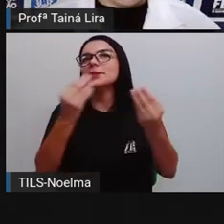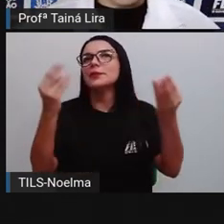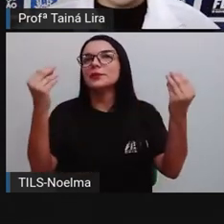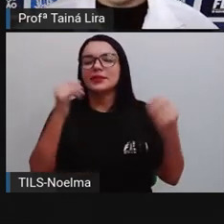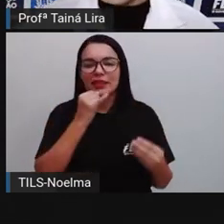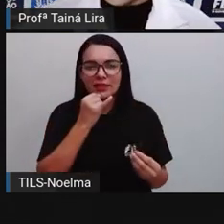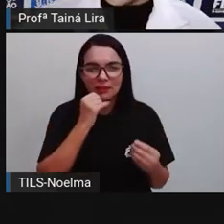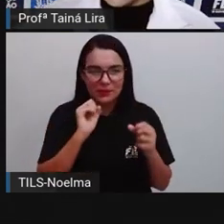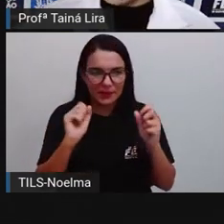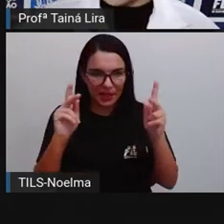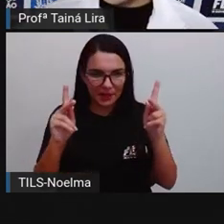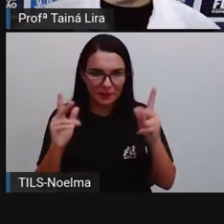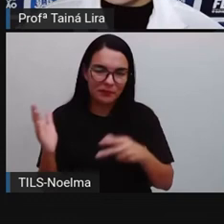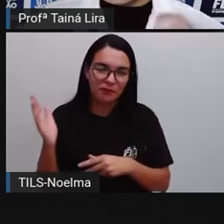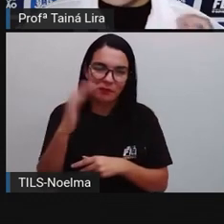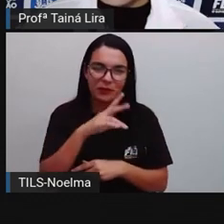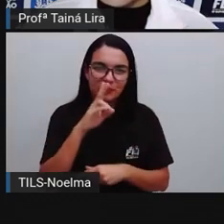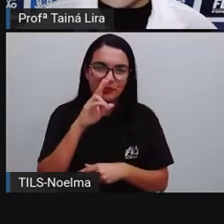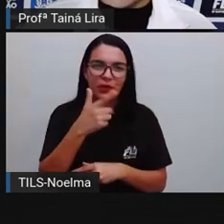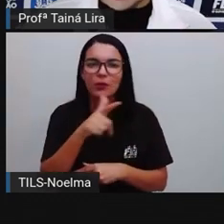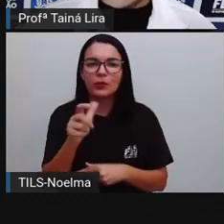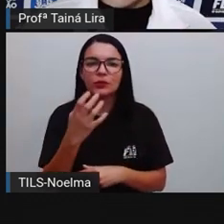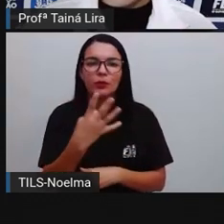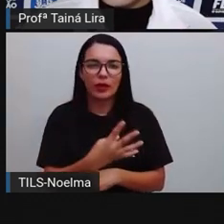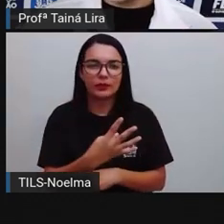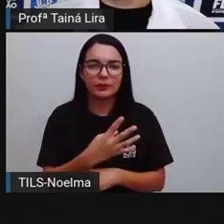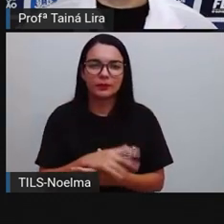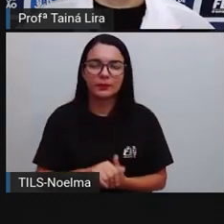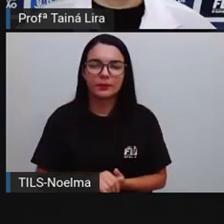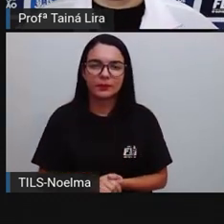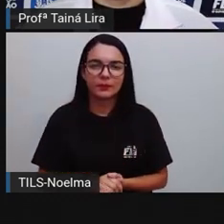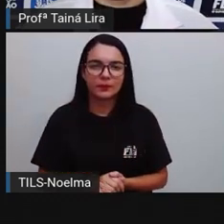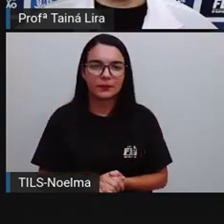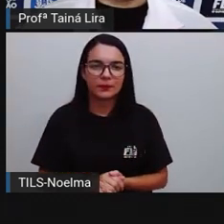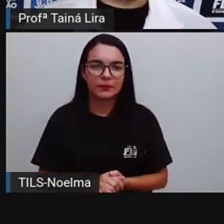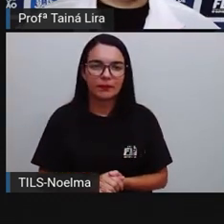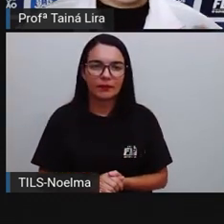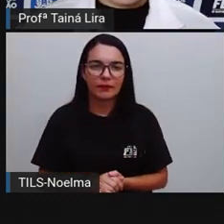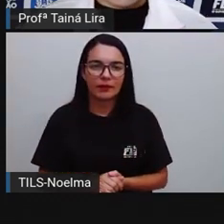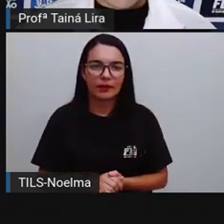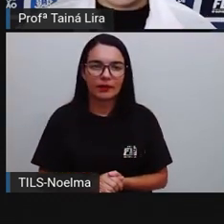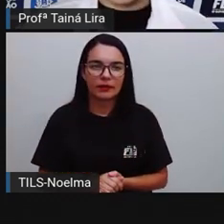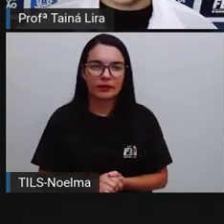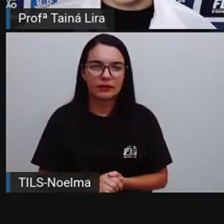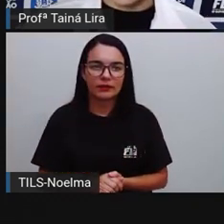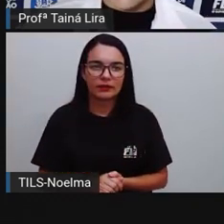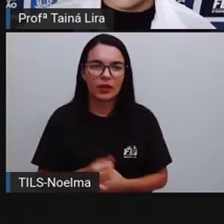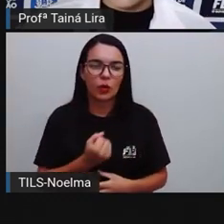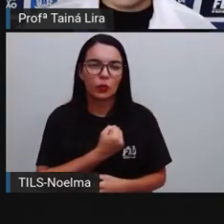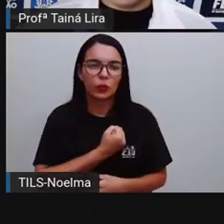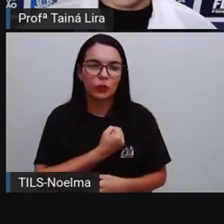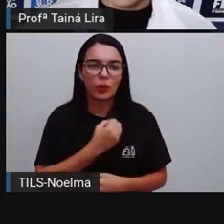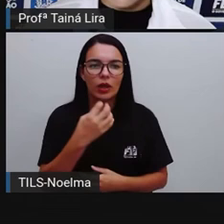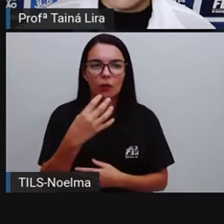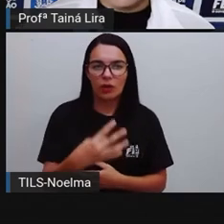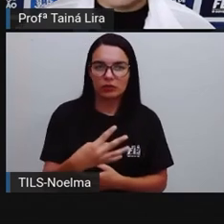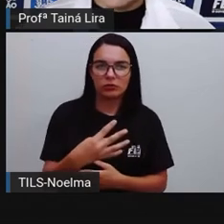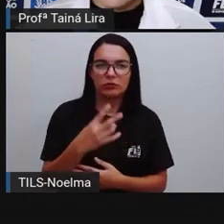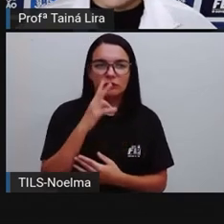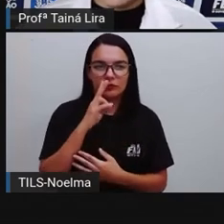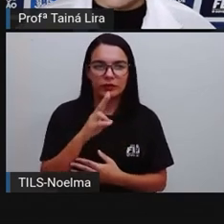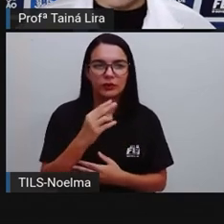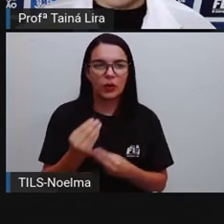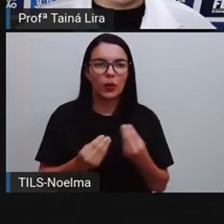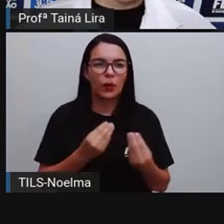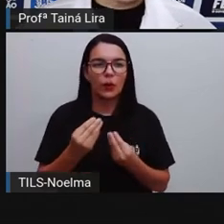exemplos Tá bom então vamos lá agora com o número quatro é o algarismo 4 na realidade vamos ver